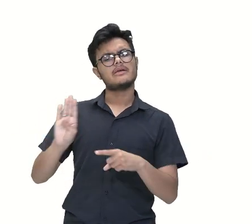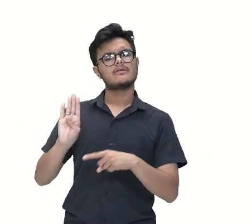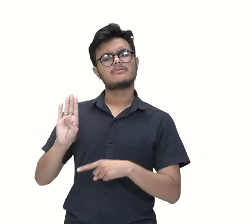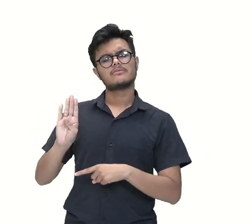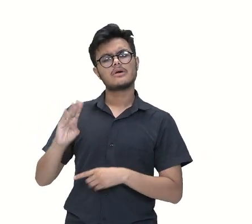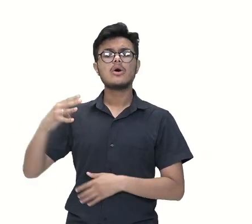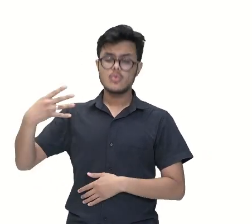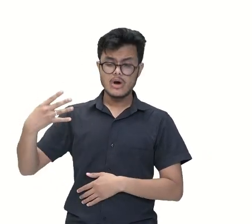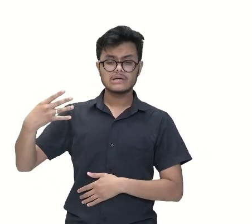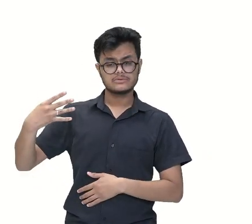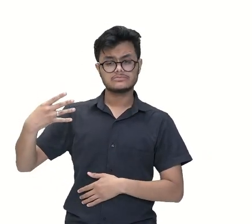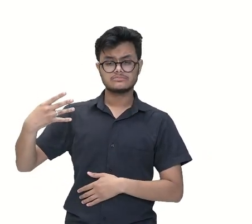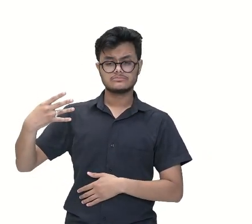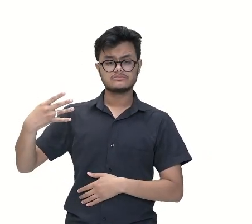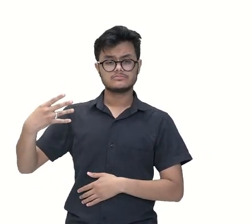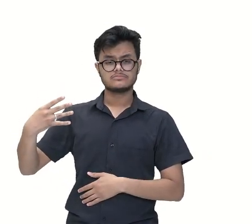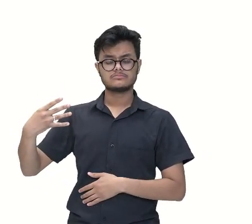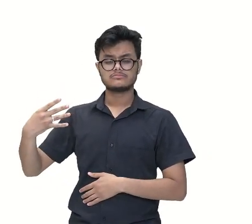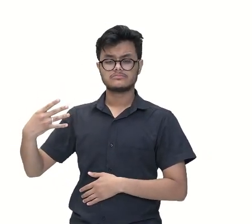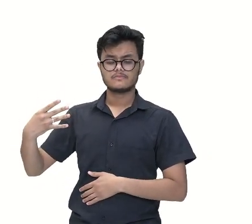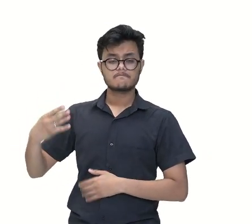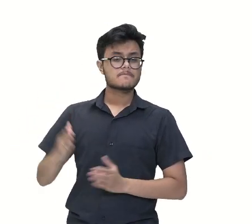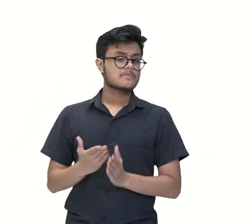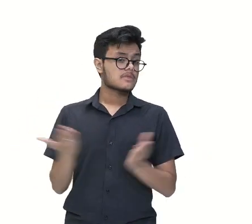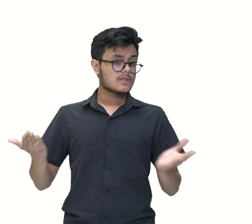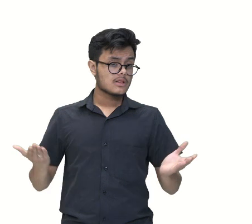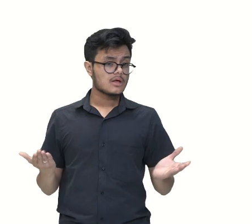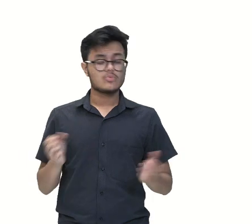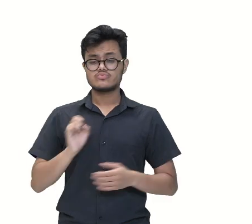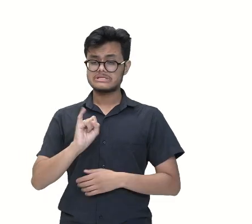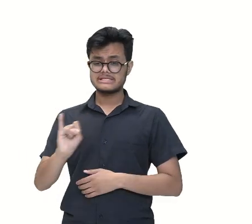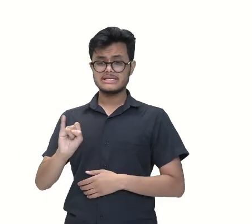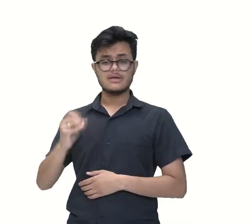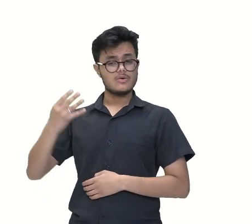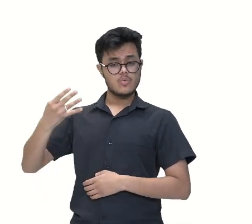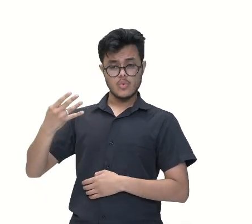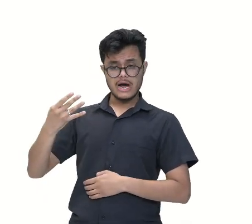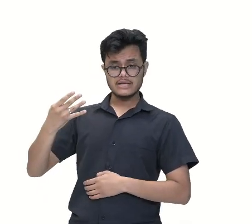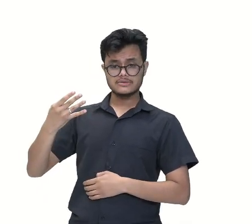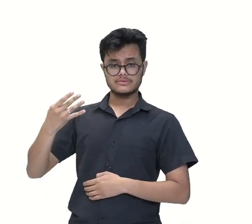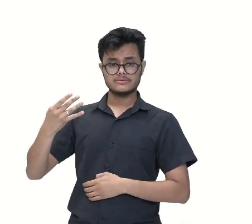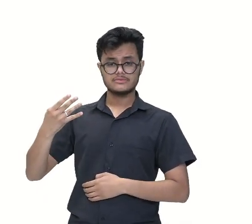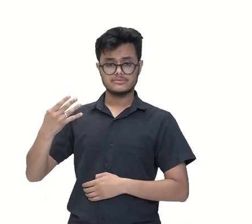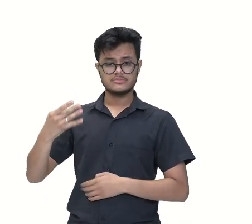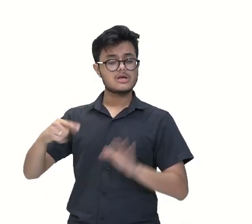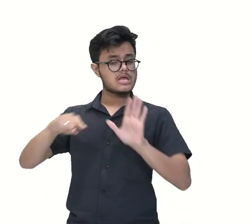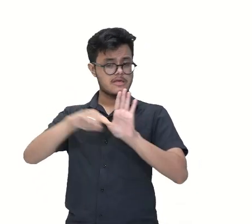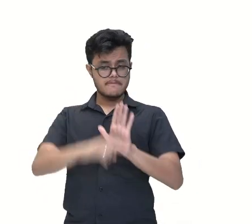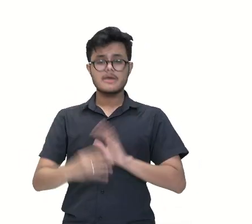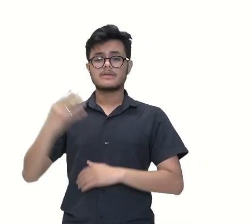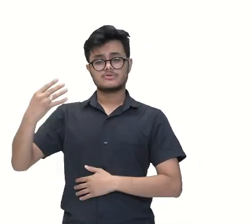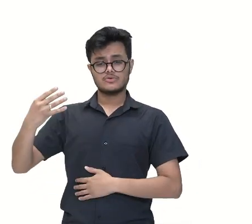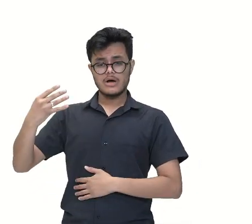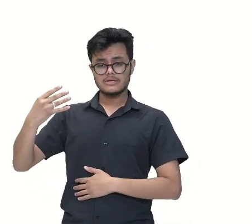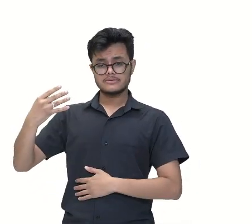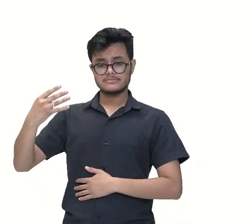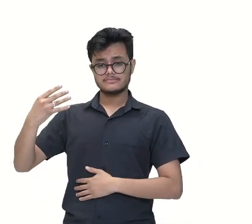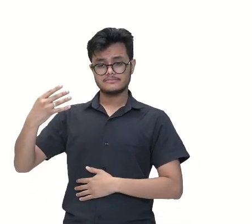Ora, vale 4, né? Então, como eu já tenho um valor negativo aqui na